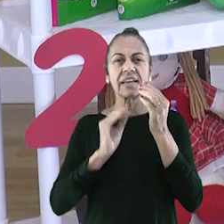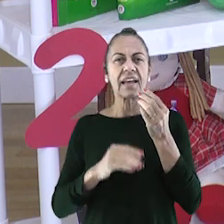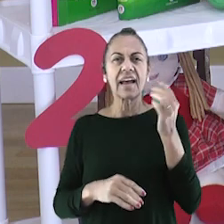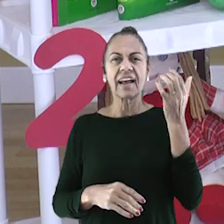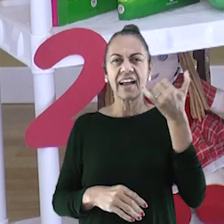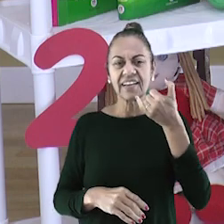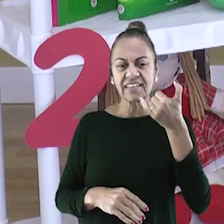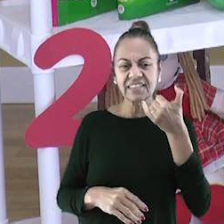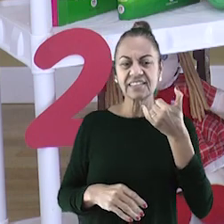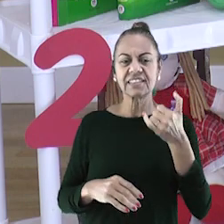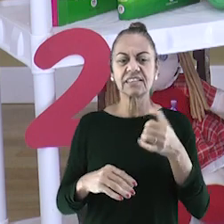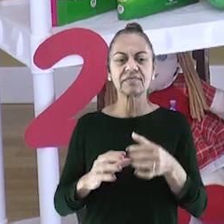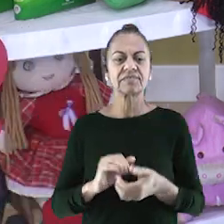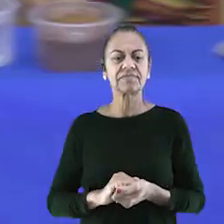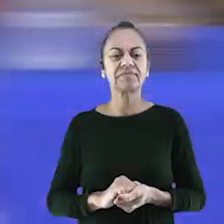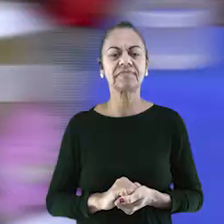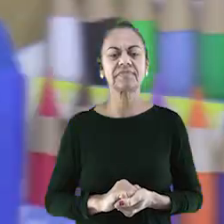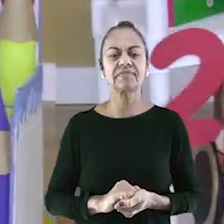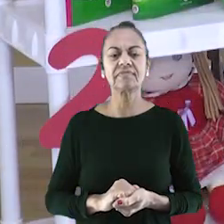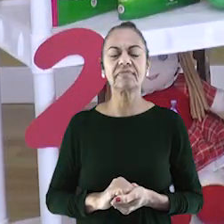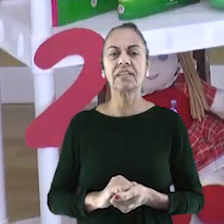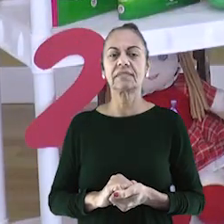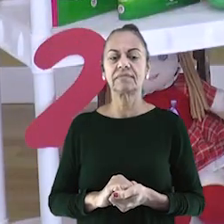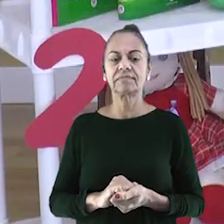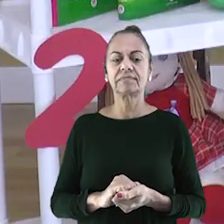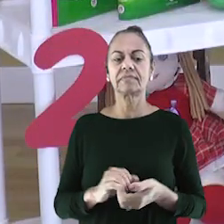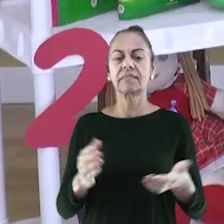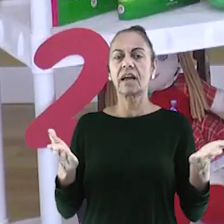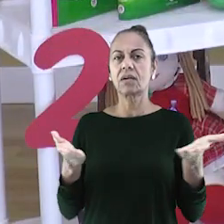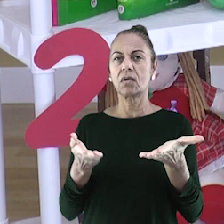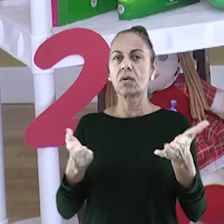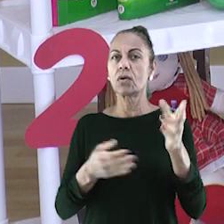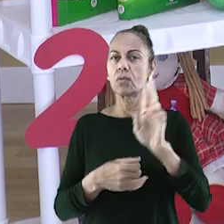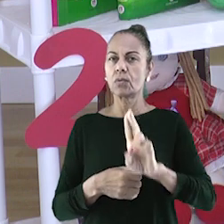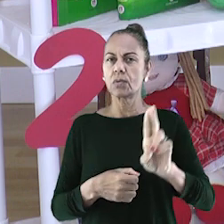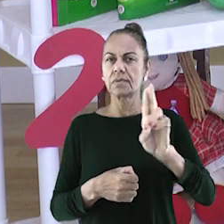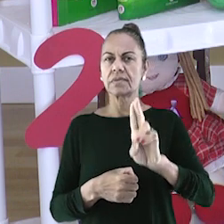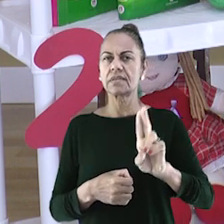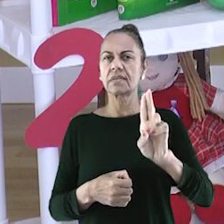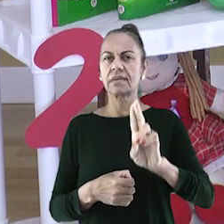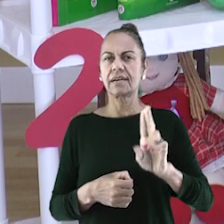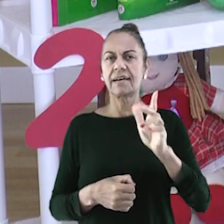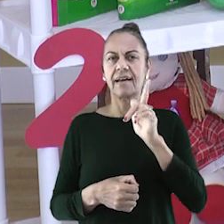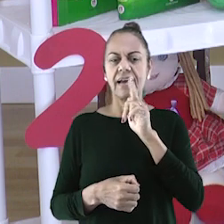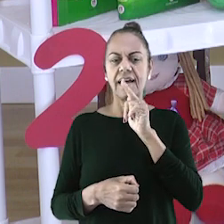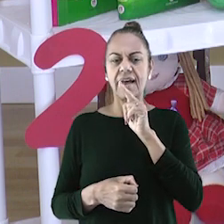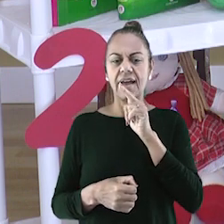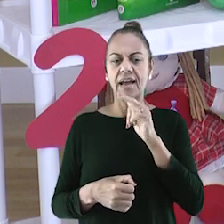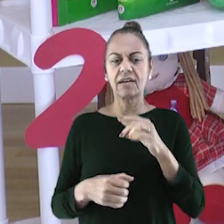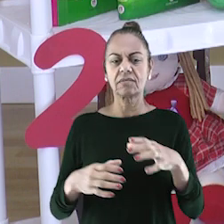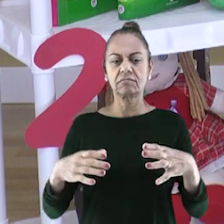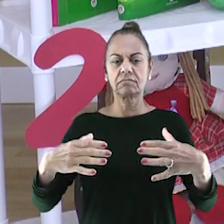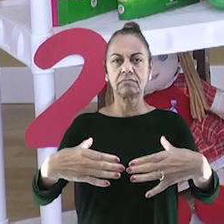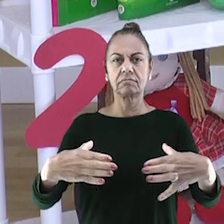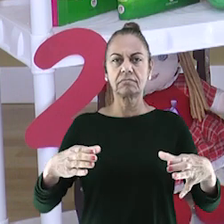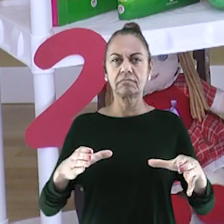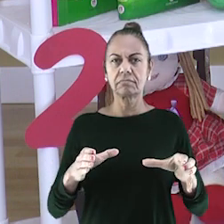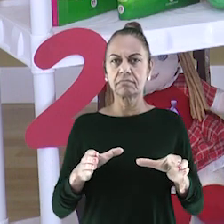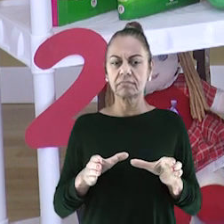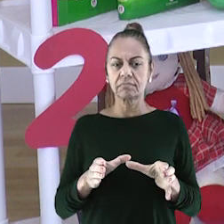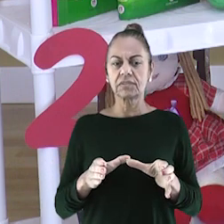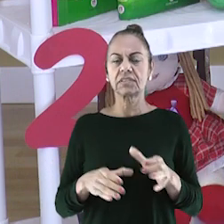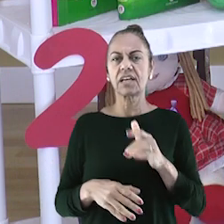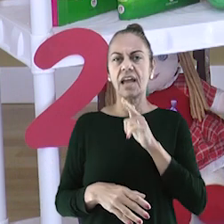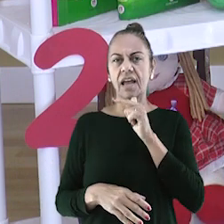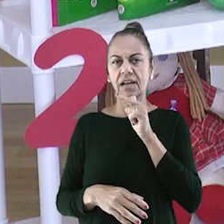então essa mágica. Como eu disse, iremos utilizar a água para o nosso experimento. Então vamos colocar numa